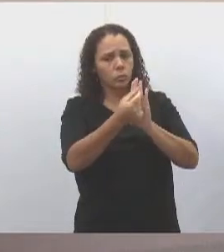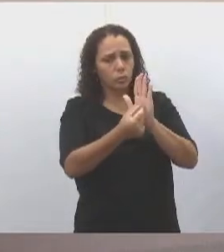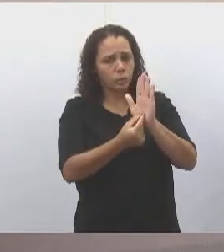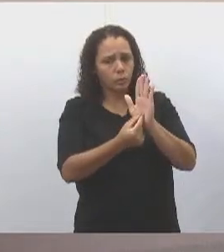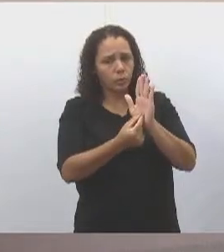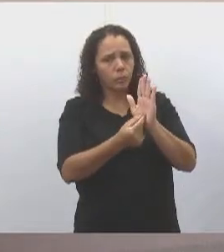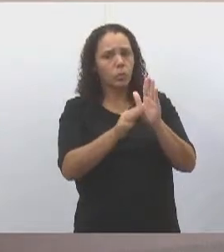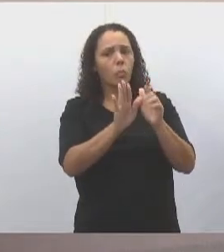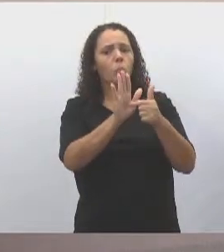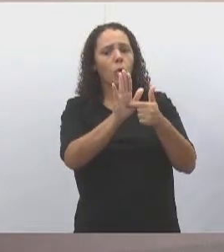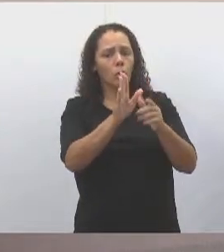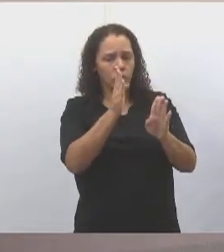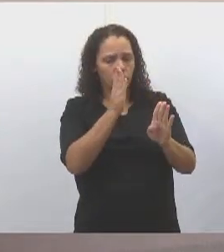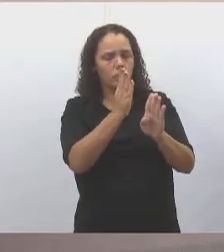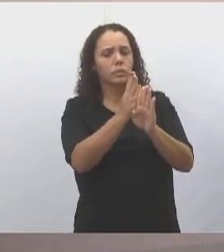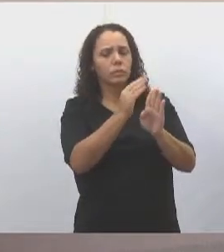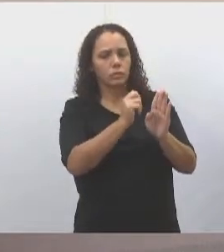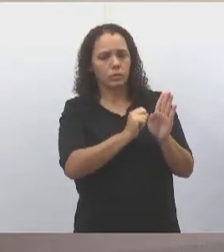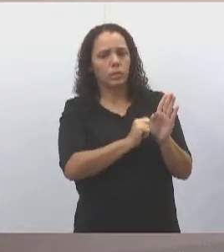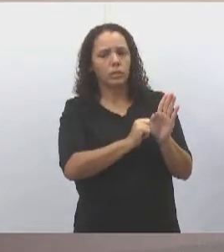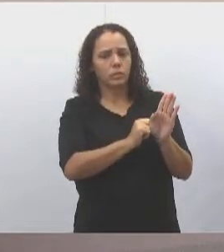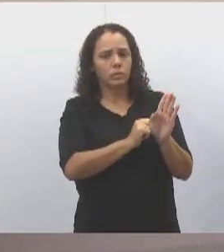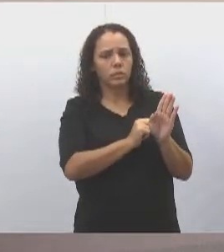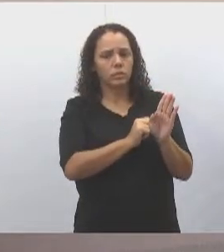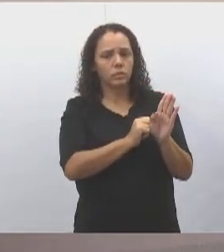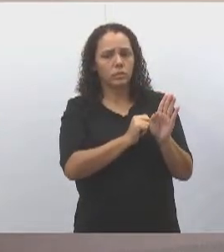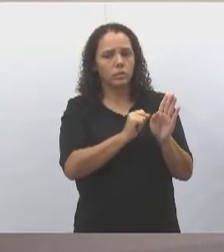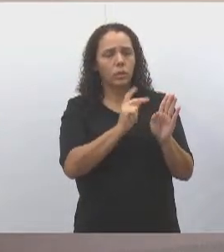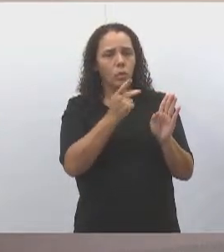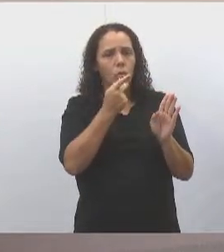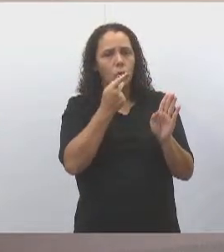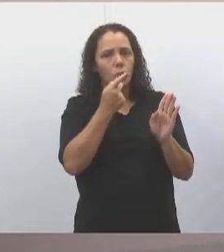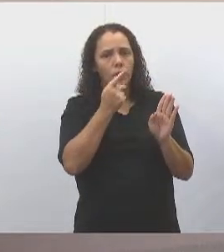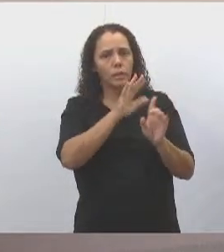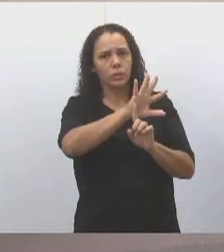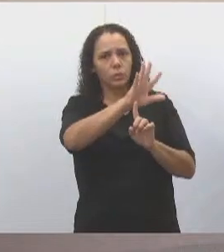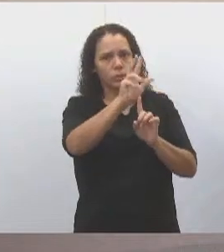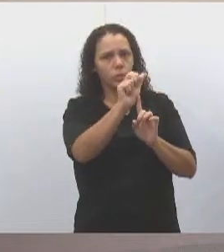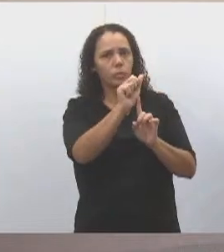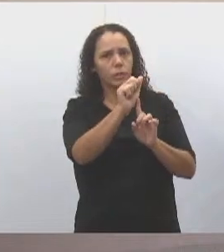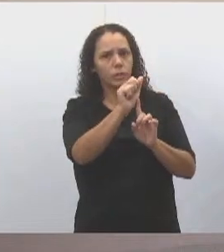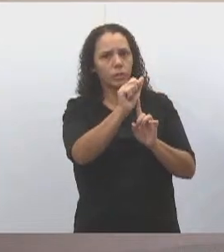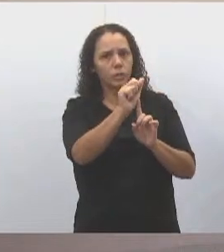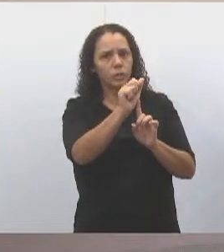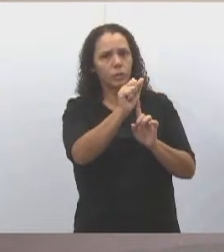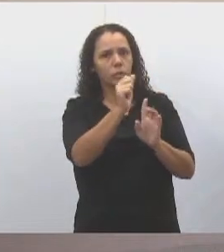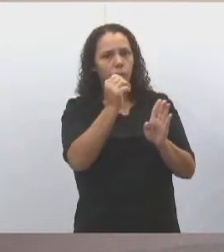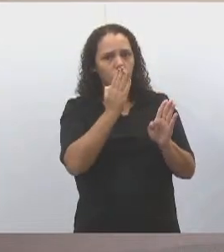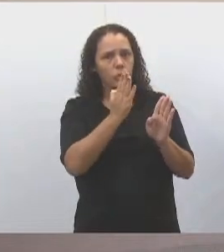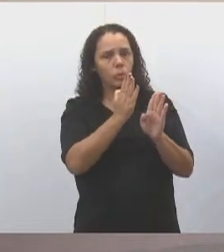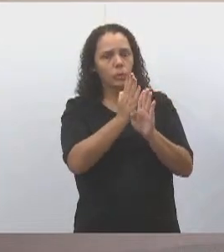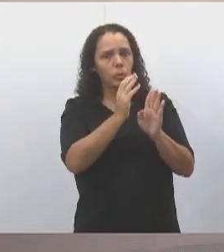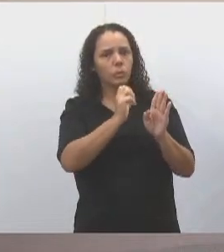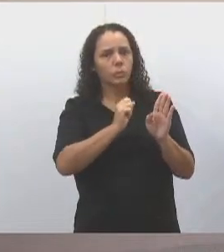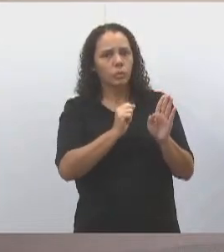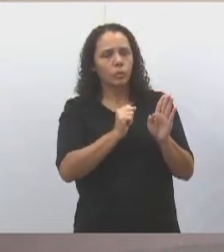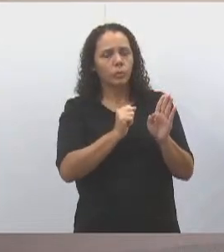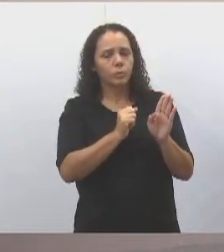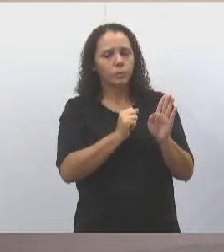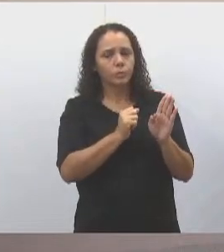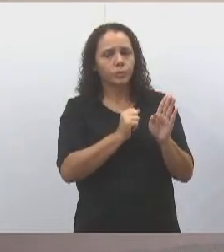olha só, achamos aqui, ó, o vereador Hernani, que é do Republicanos, passou aqui a pergunta que eu